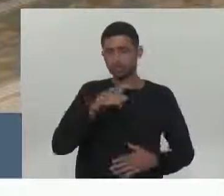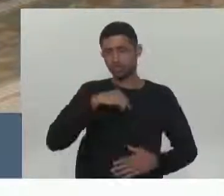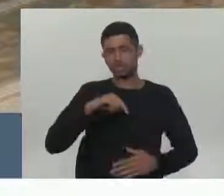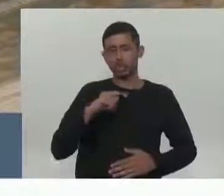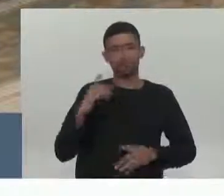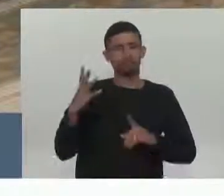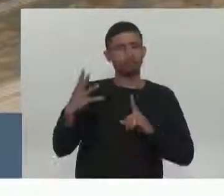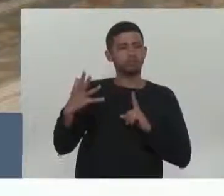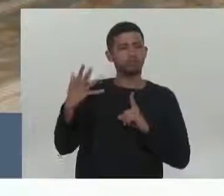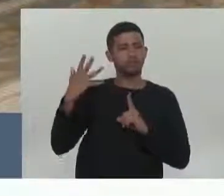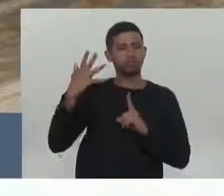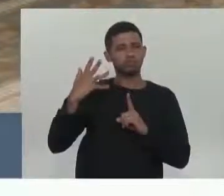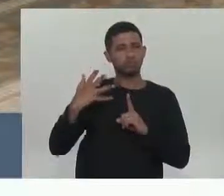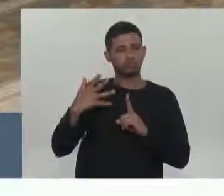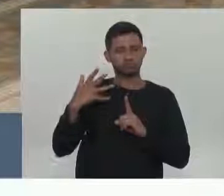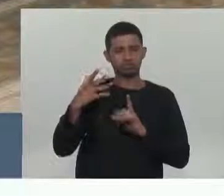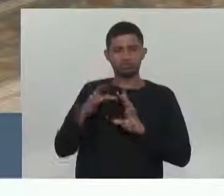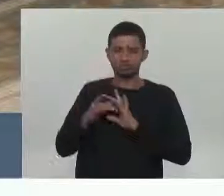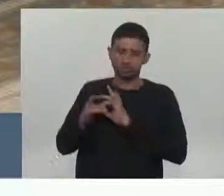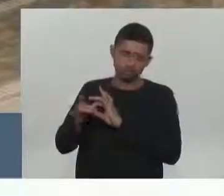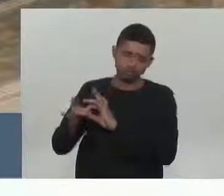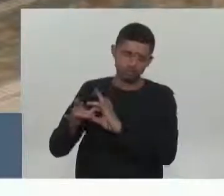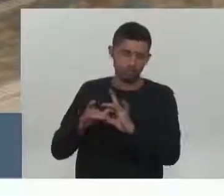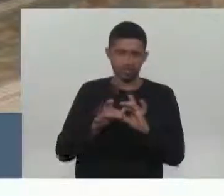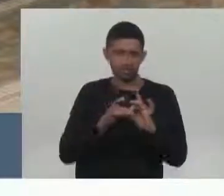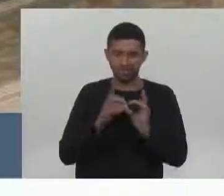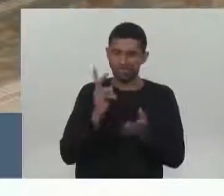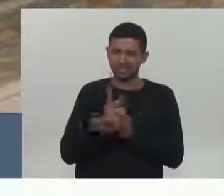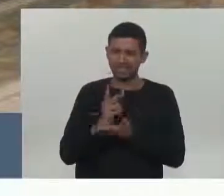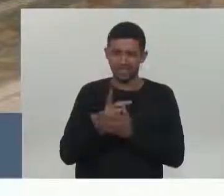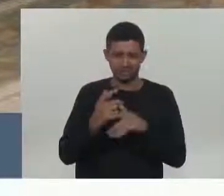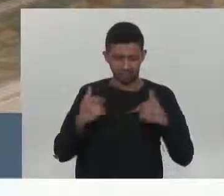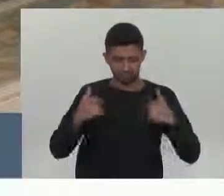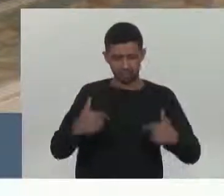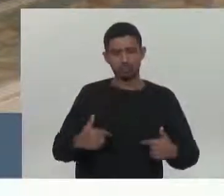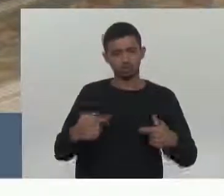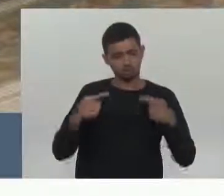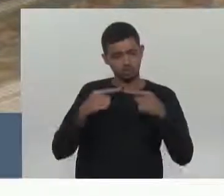palavras caminham juntas com nossas atitudes.